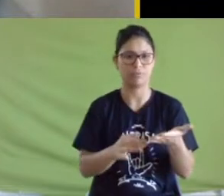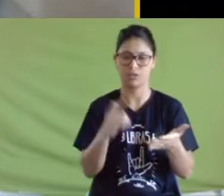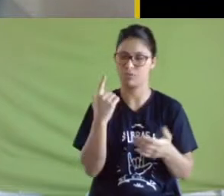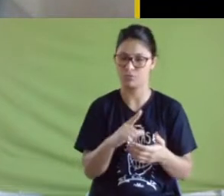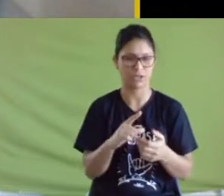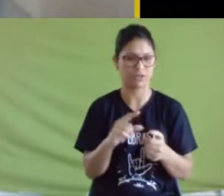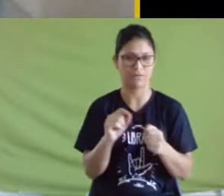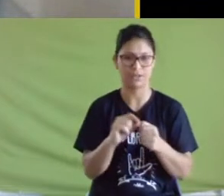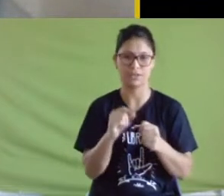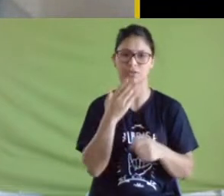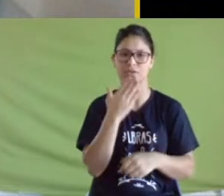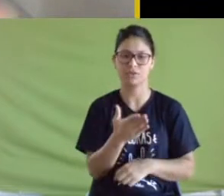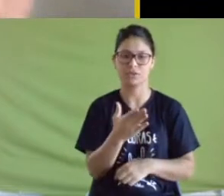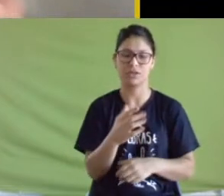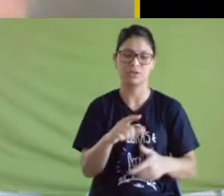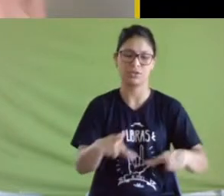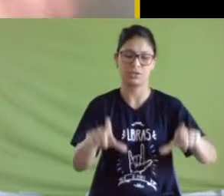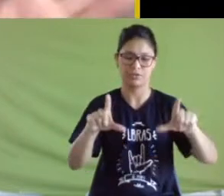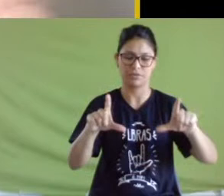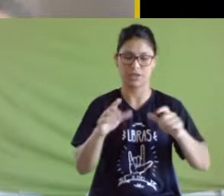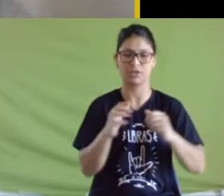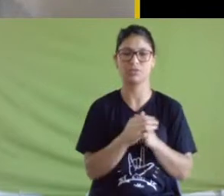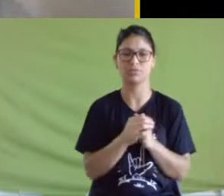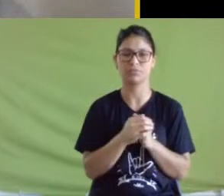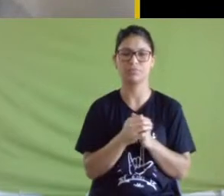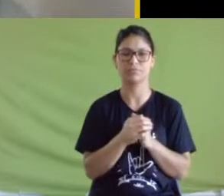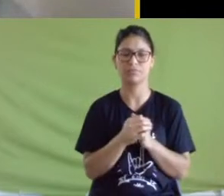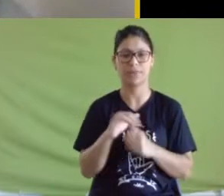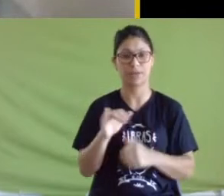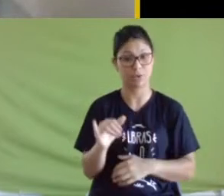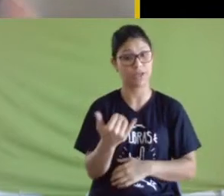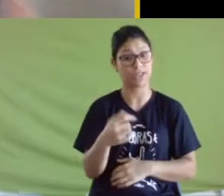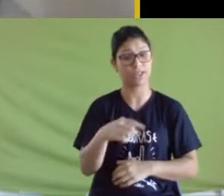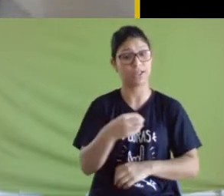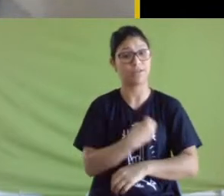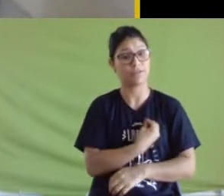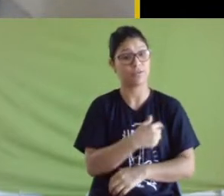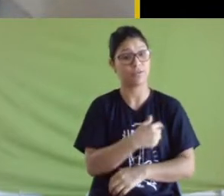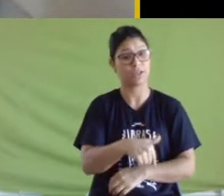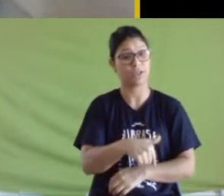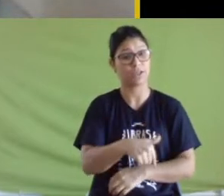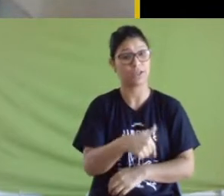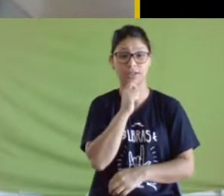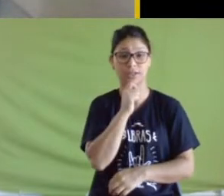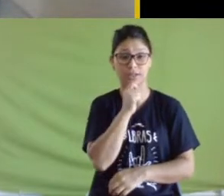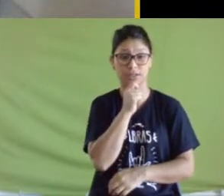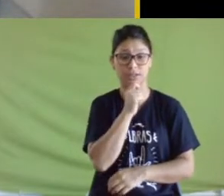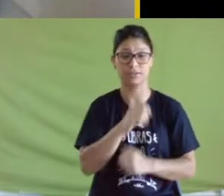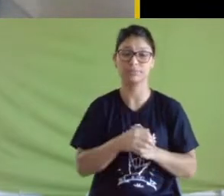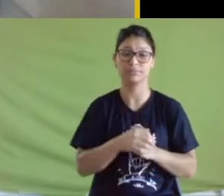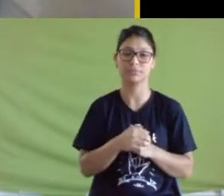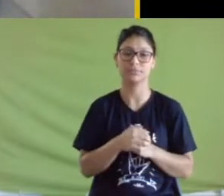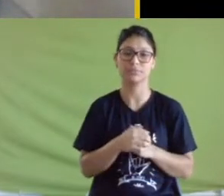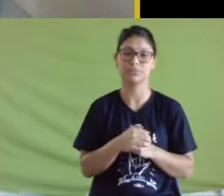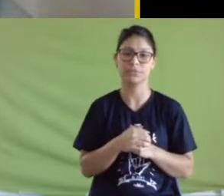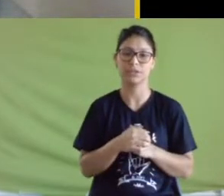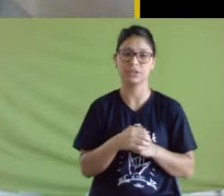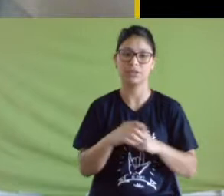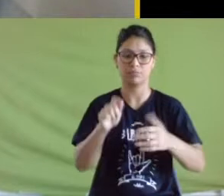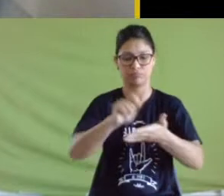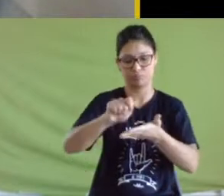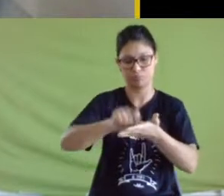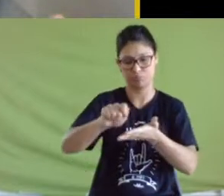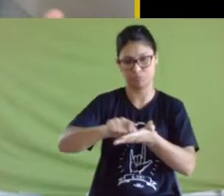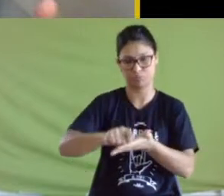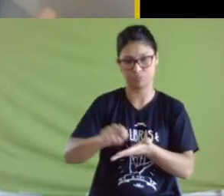fazer a solicitação do seu certificado. Então, aproveita que ele está aqui ainda, faça sua preenchimento do documento